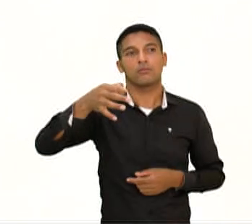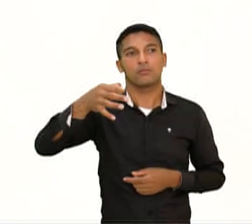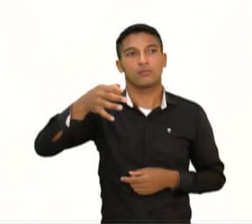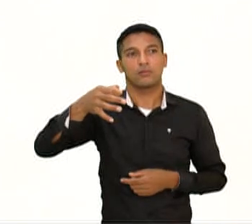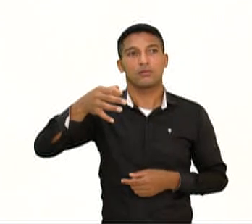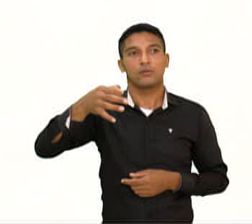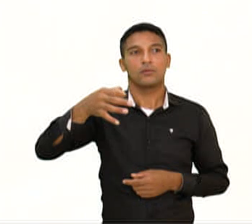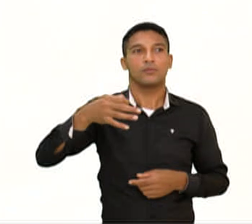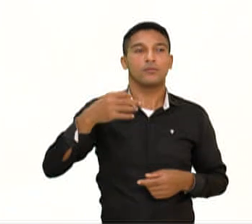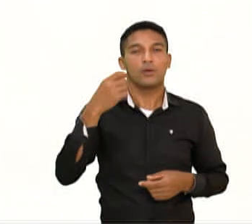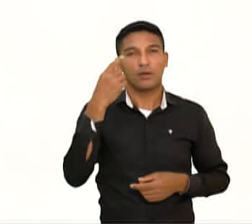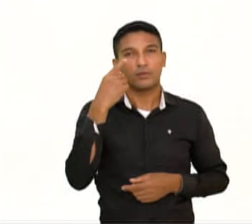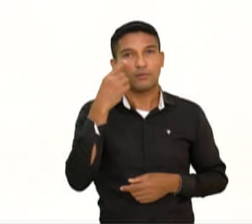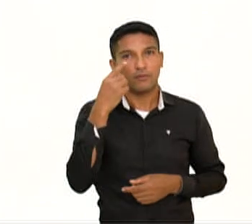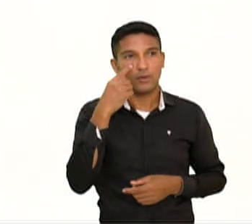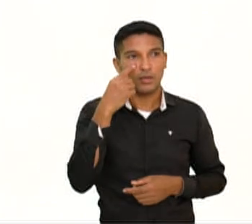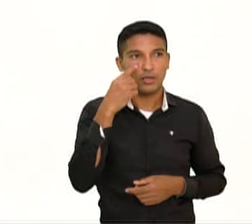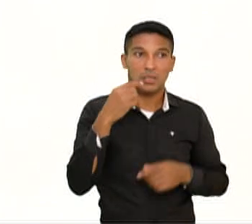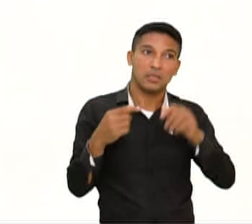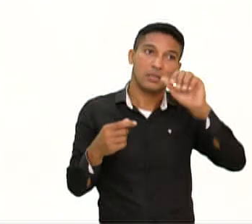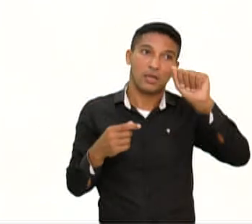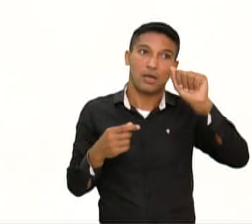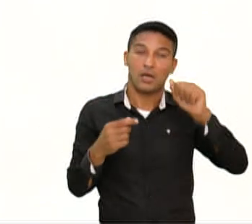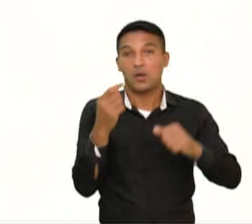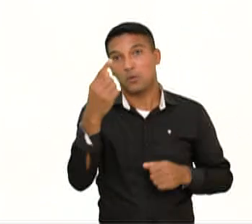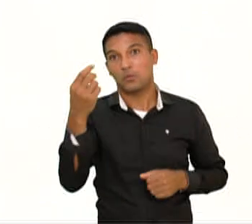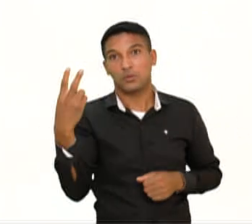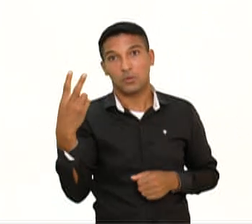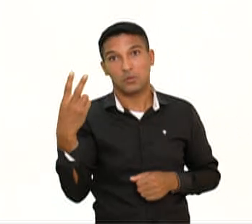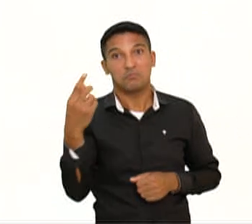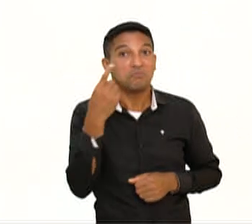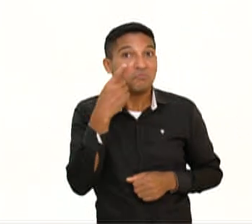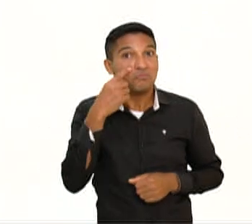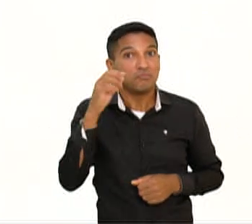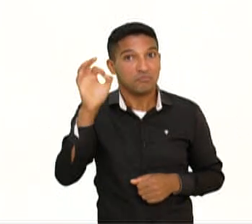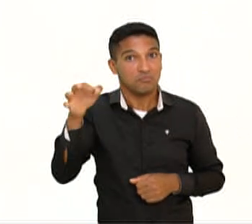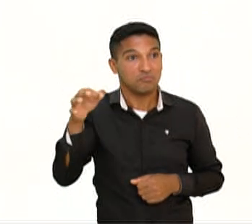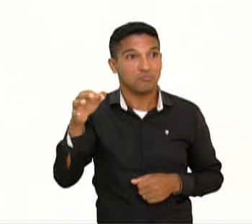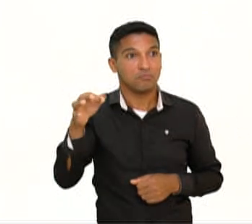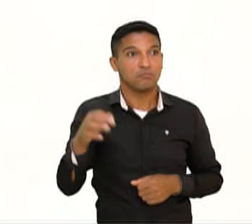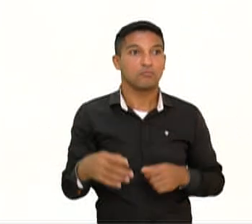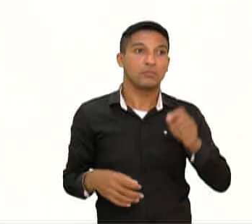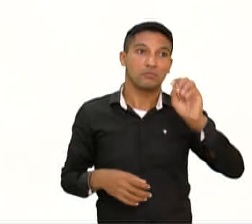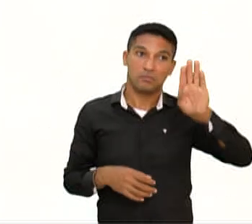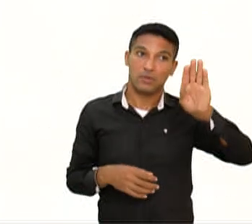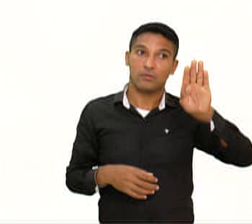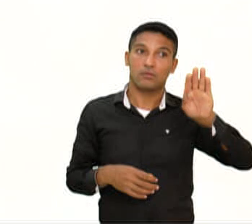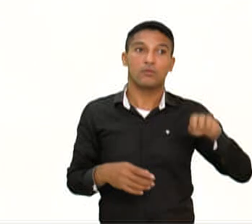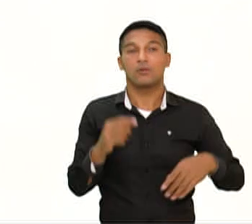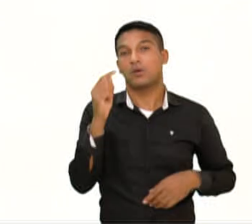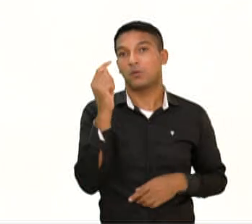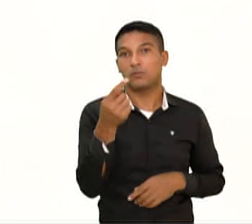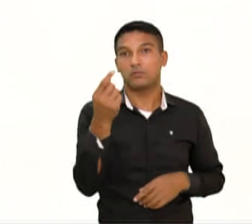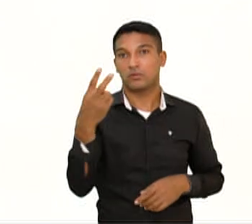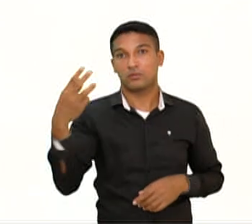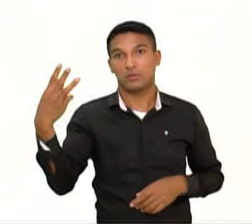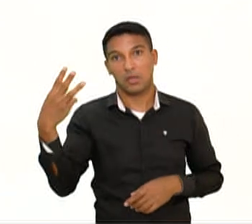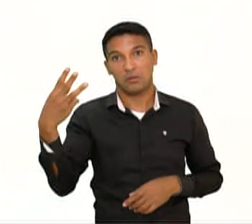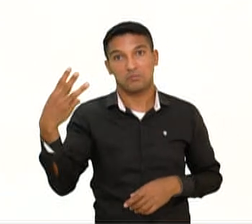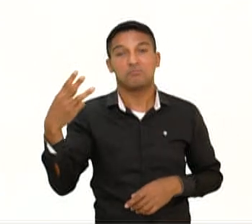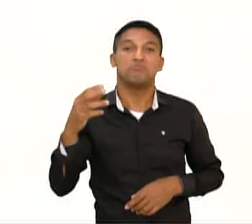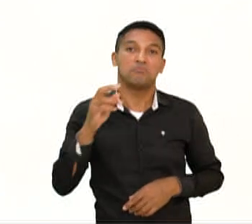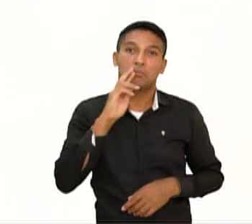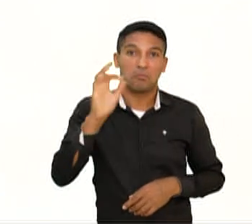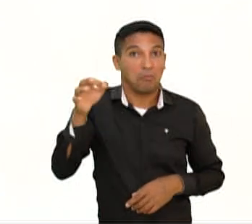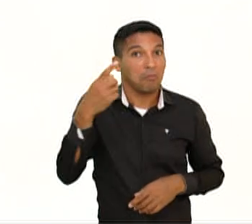qual alternativa se encaixa. Se a letra A, onde 1 e a 2 são corretas apenas, letra B, dizendo que 1, 2 e 3